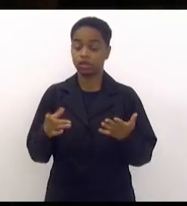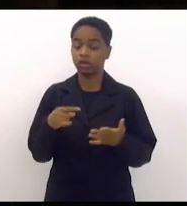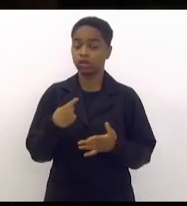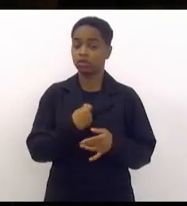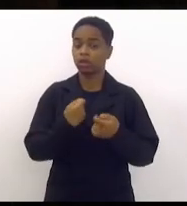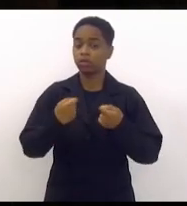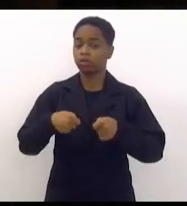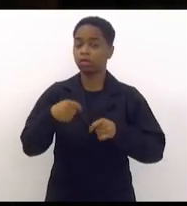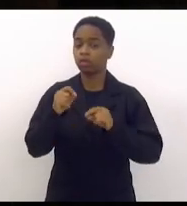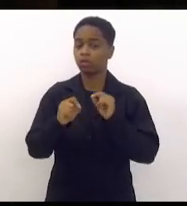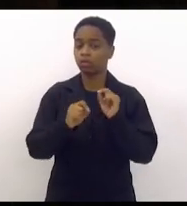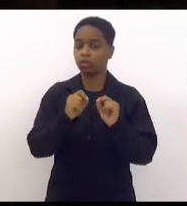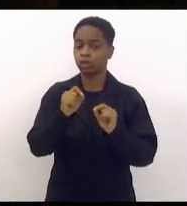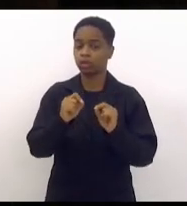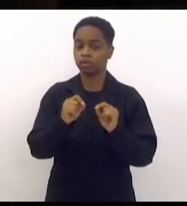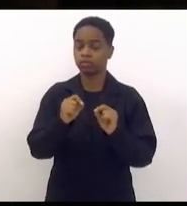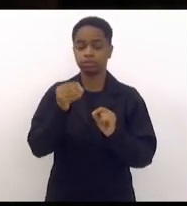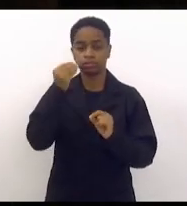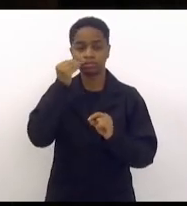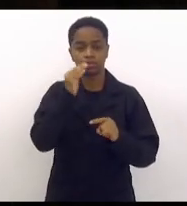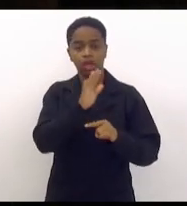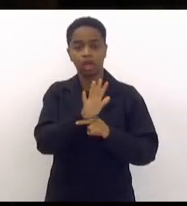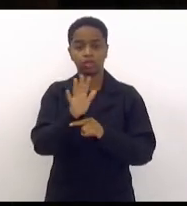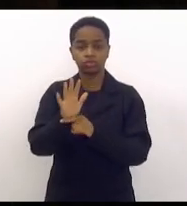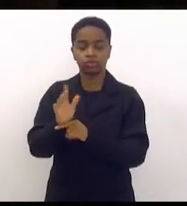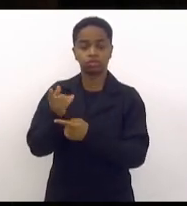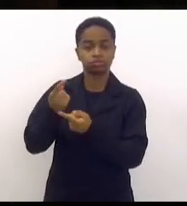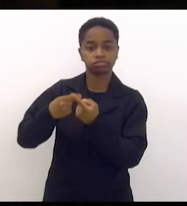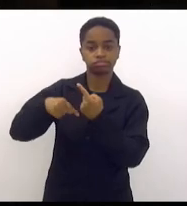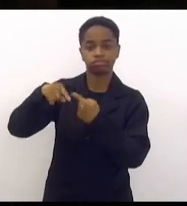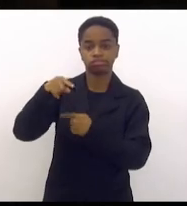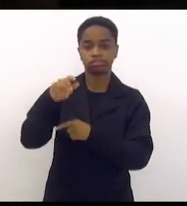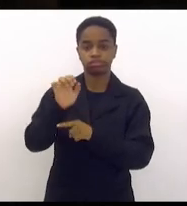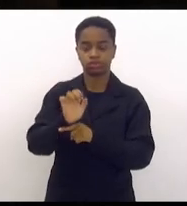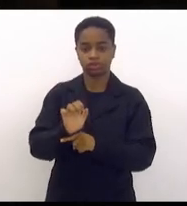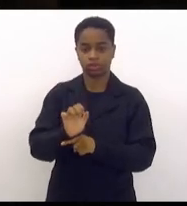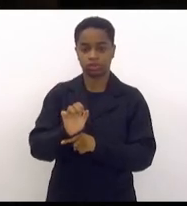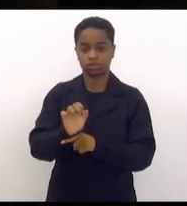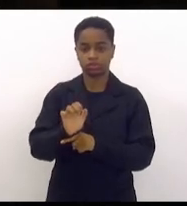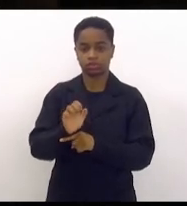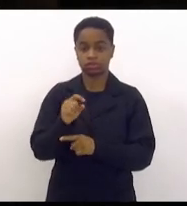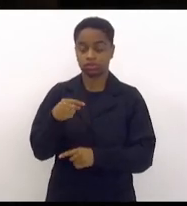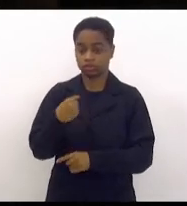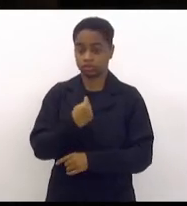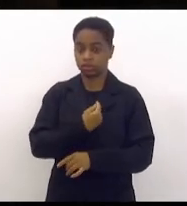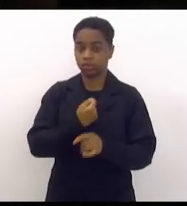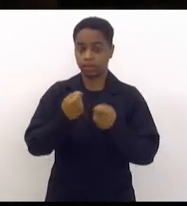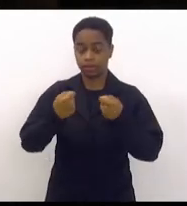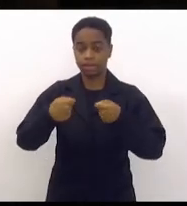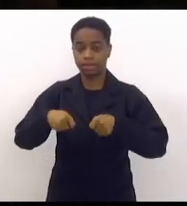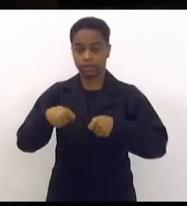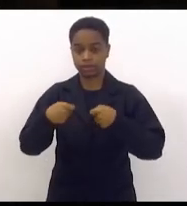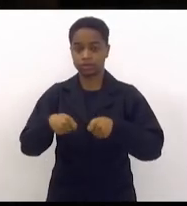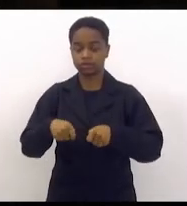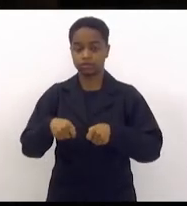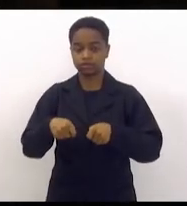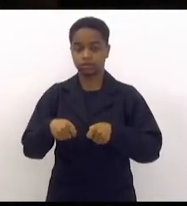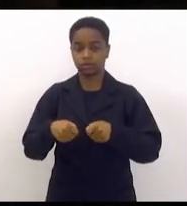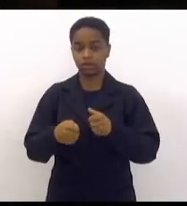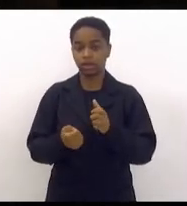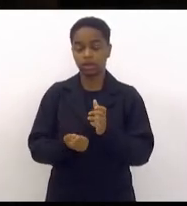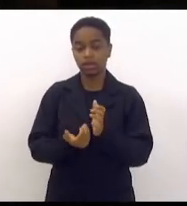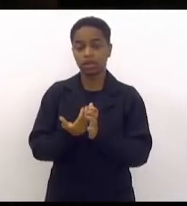precisamos para ajudar na recuperação do Estado do Rio de Janeiro nós precisamos criar as